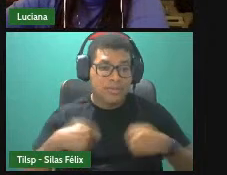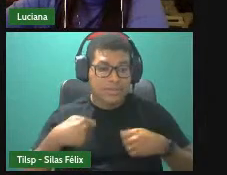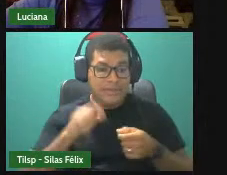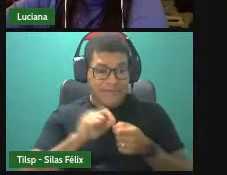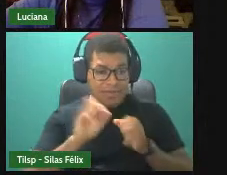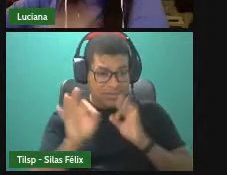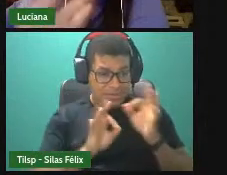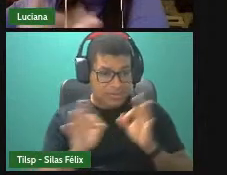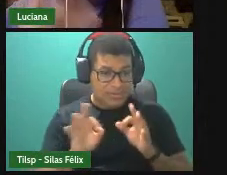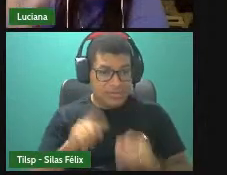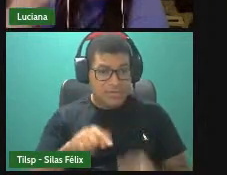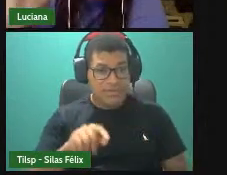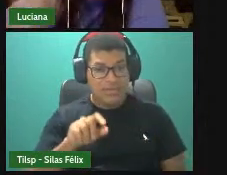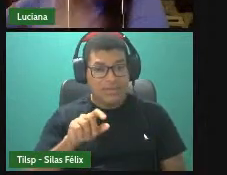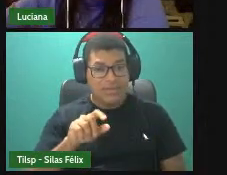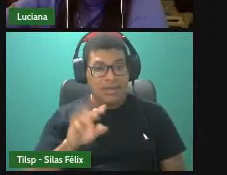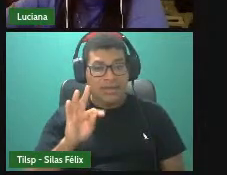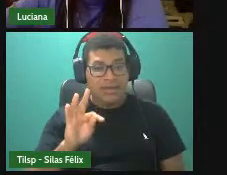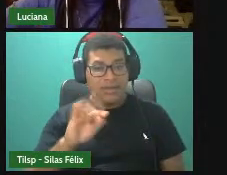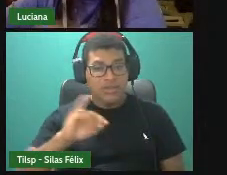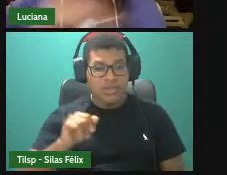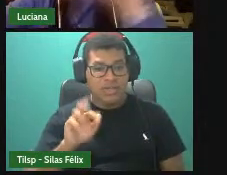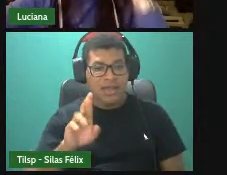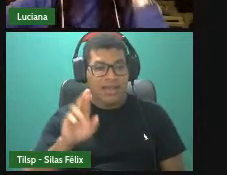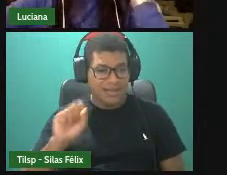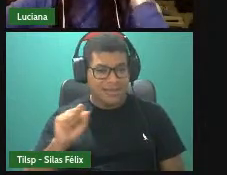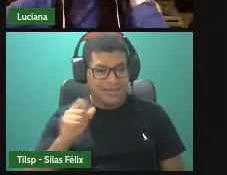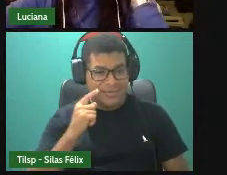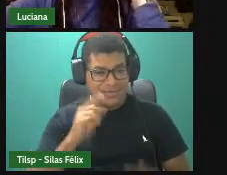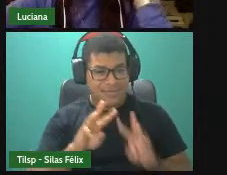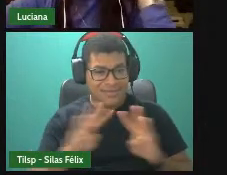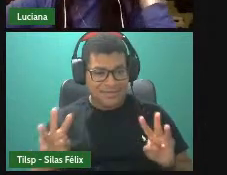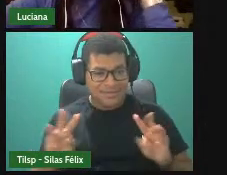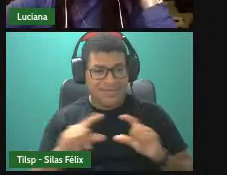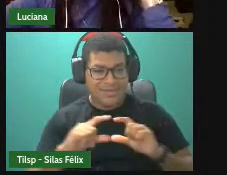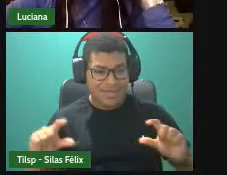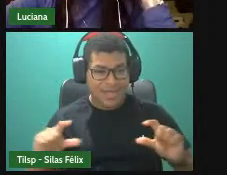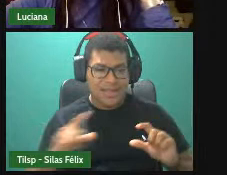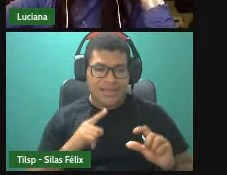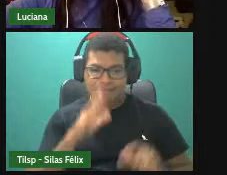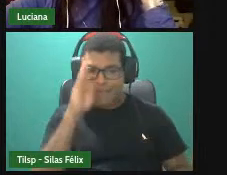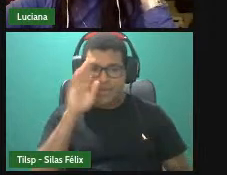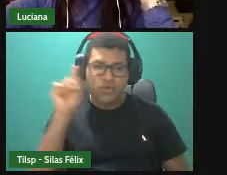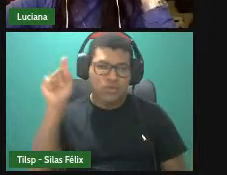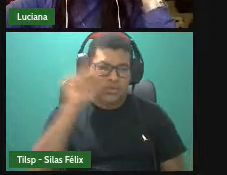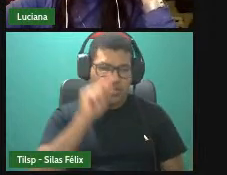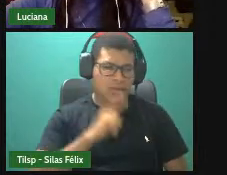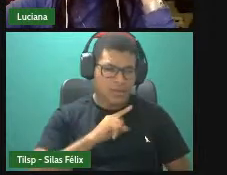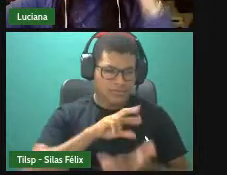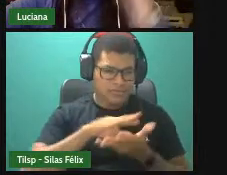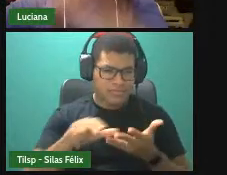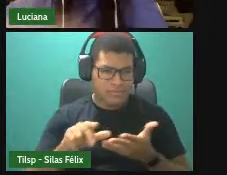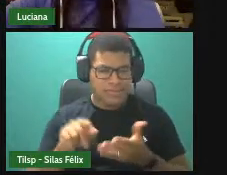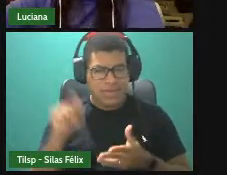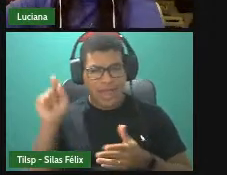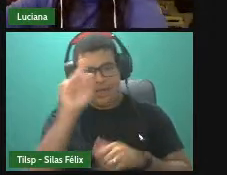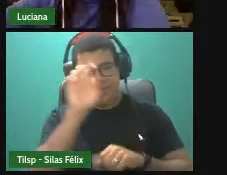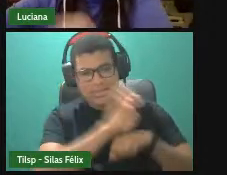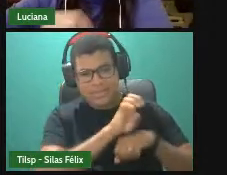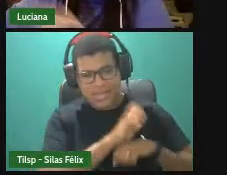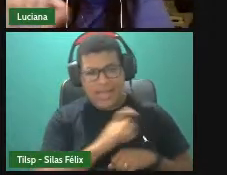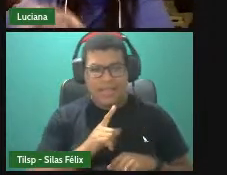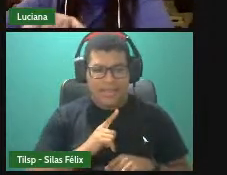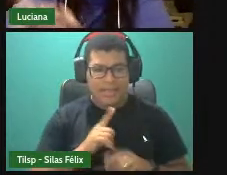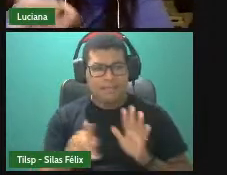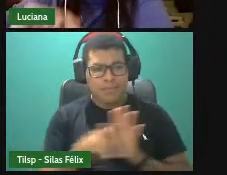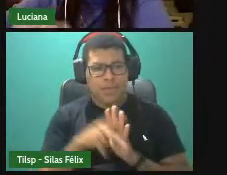é o TJRS, né, e no Brasil a gente tem vários aí, Cada estado tem o seu, e a gente